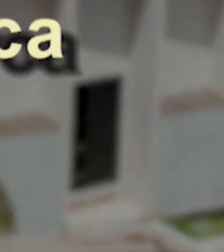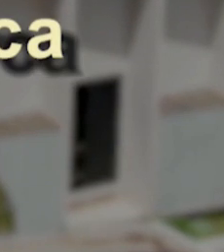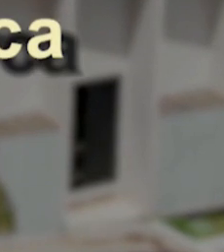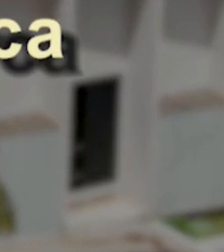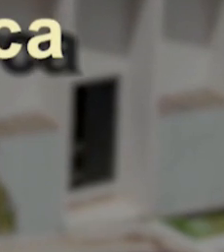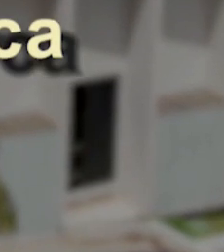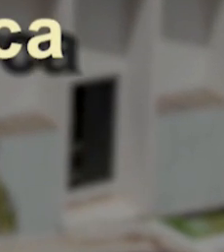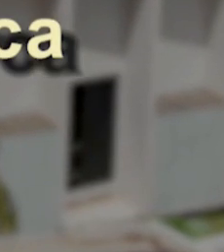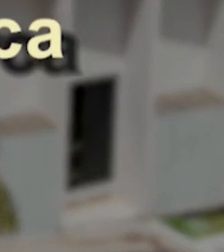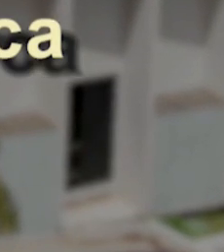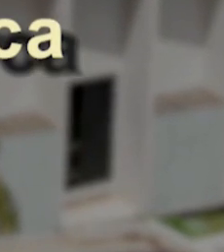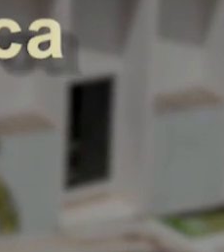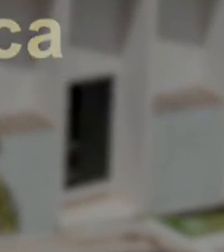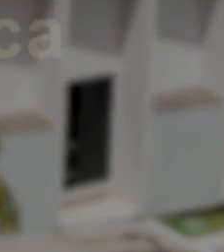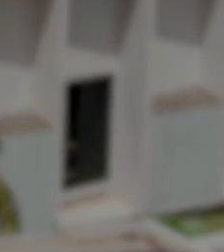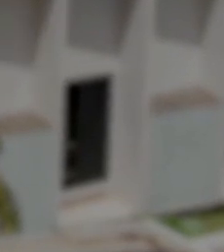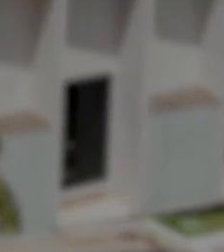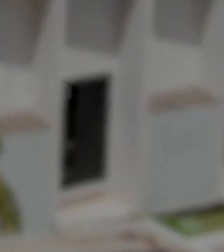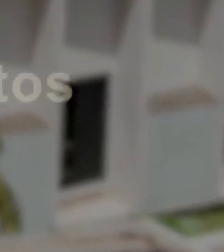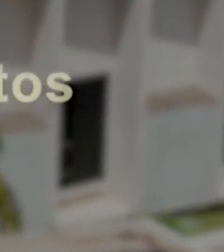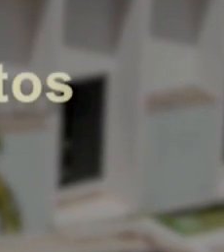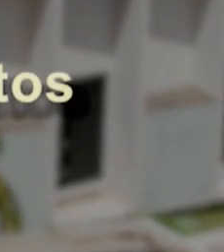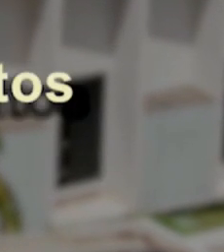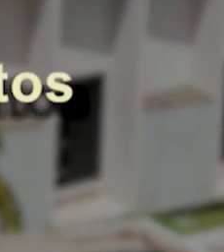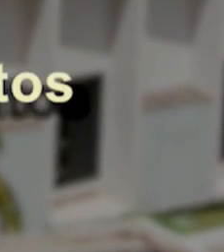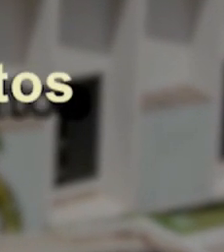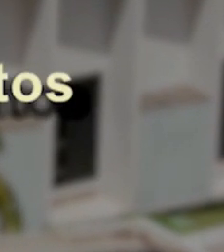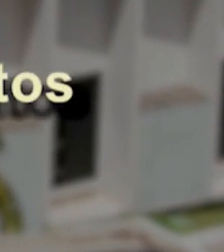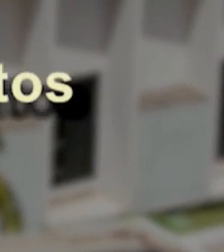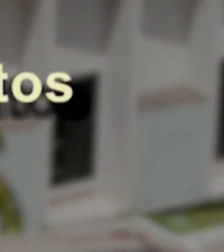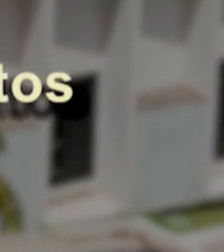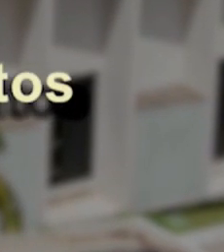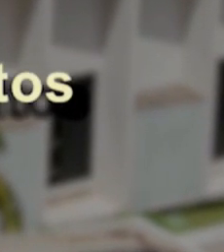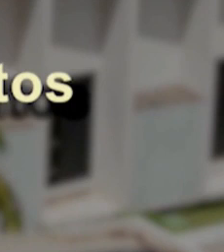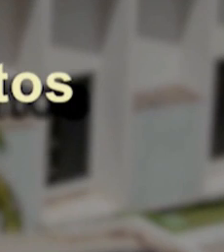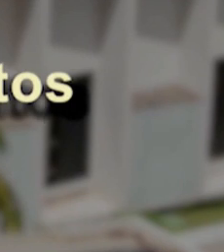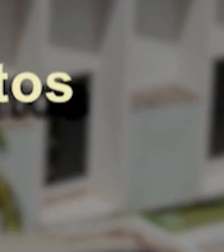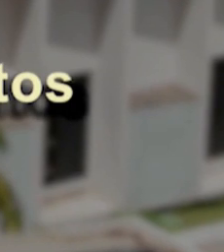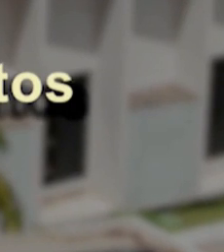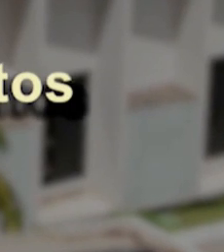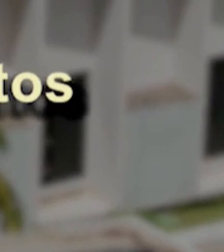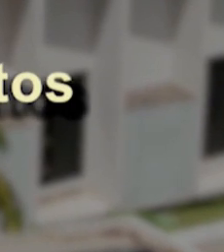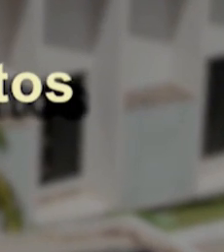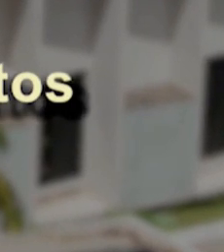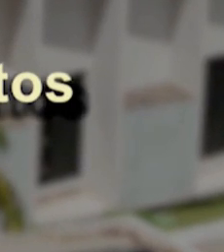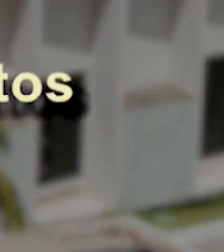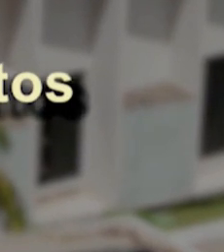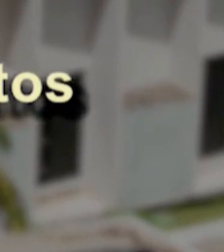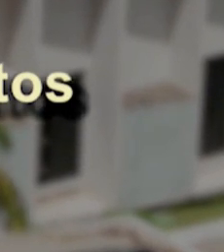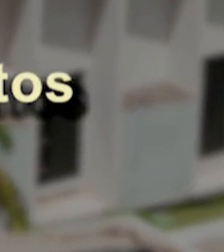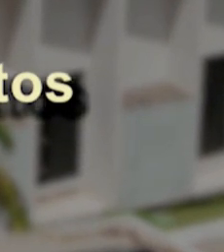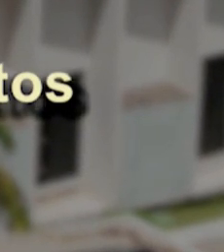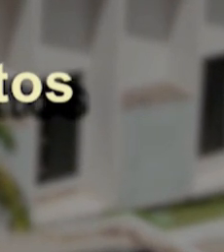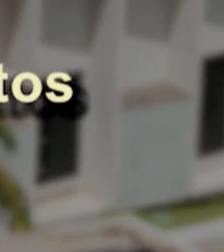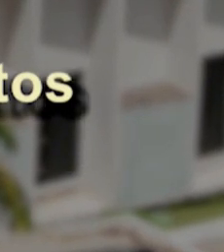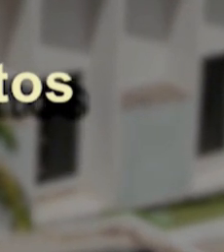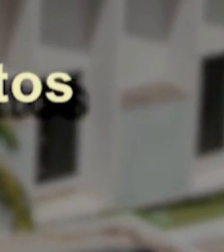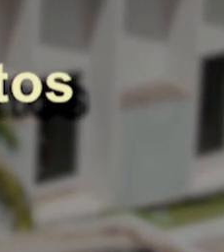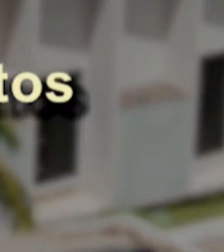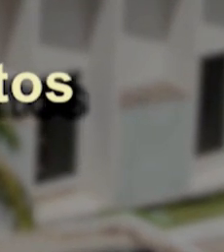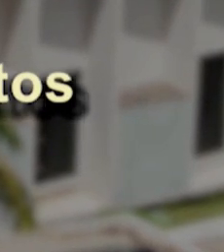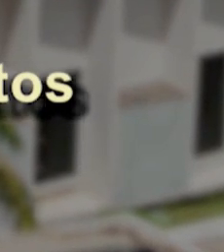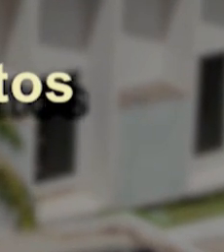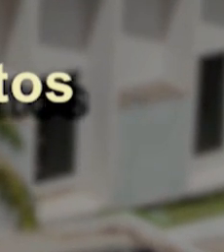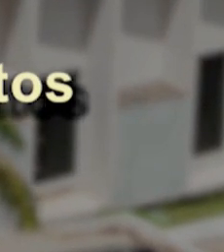este importante momento de nossa igreja. A solicitação de esclarecimentos e o envio de